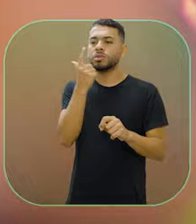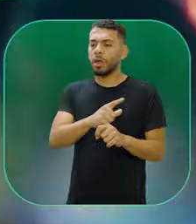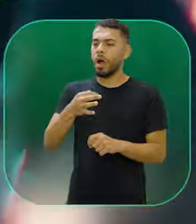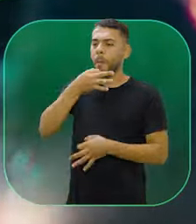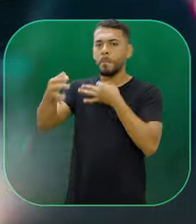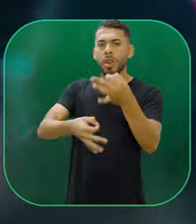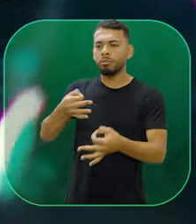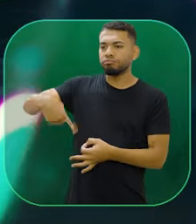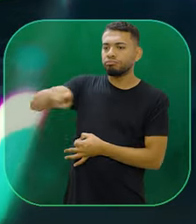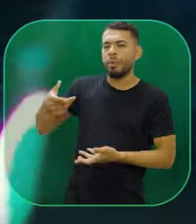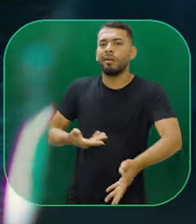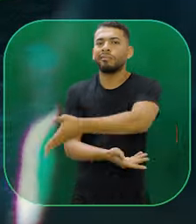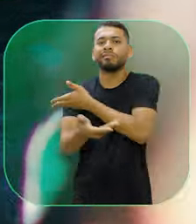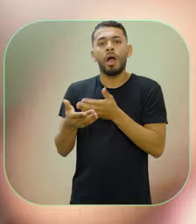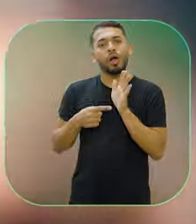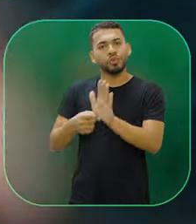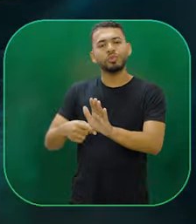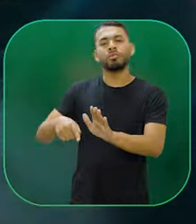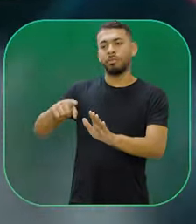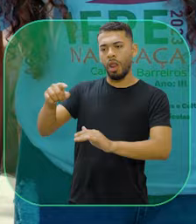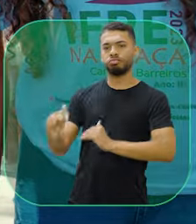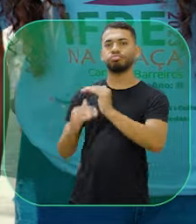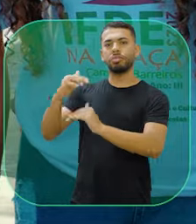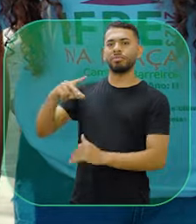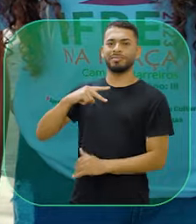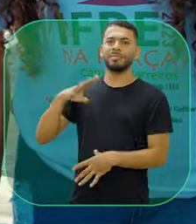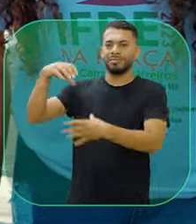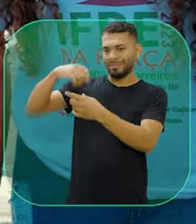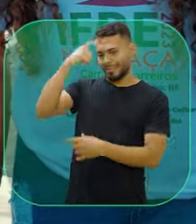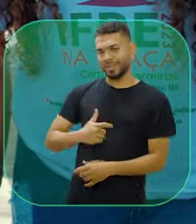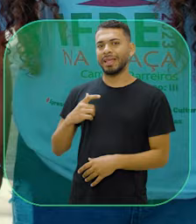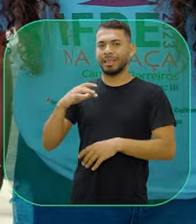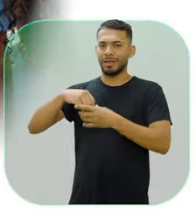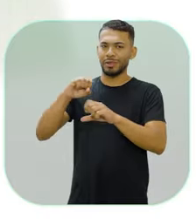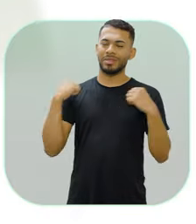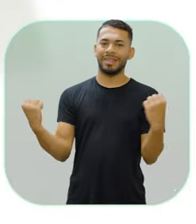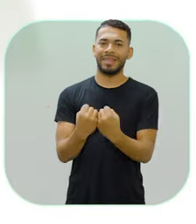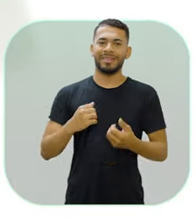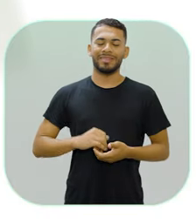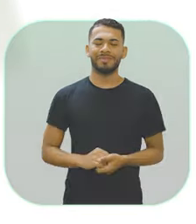enriquece a opinião das pessoas e ajuda também elas na formação dela como pessoa na sociedade.